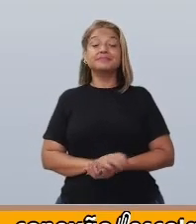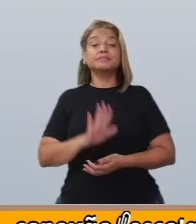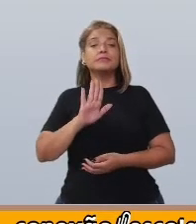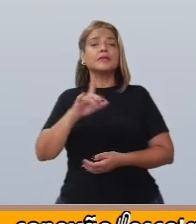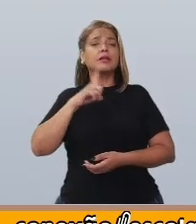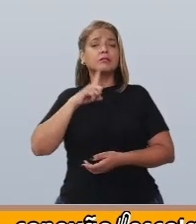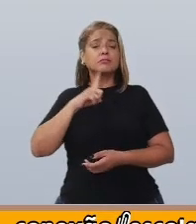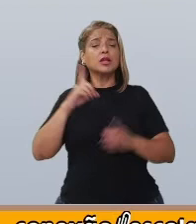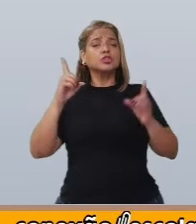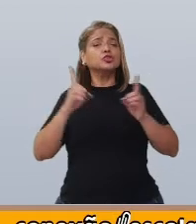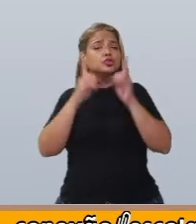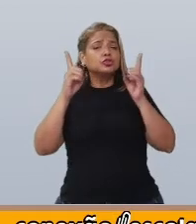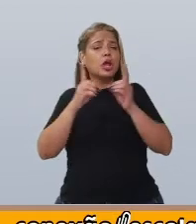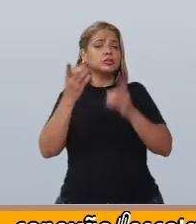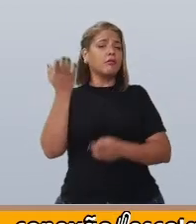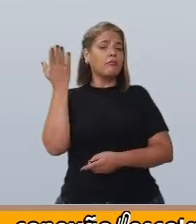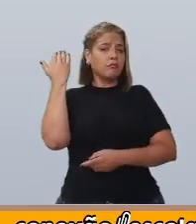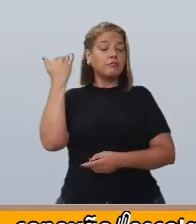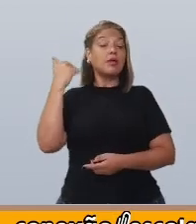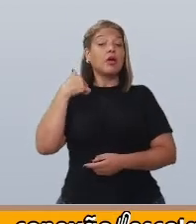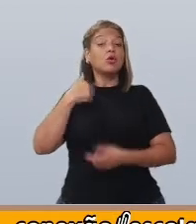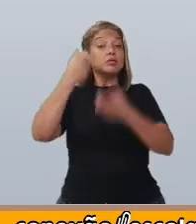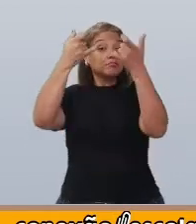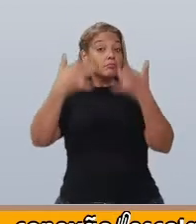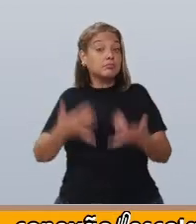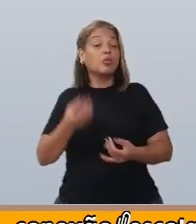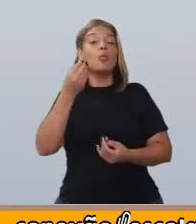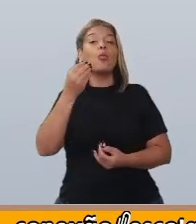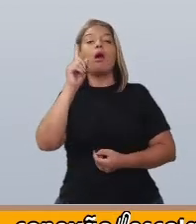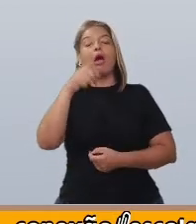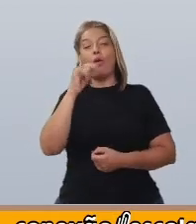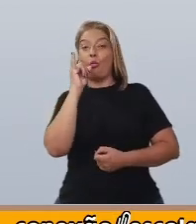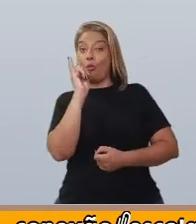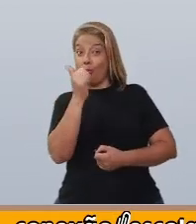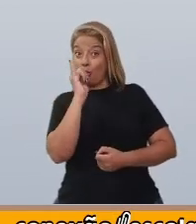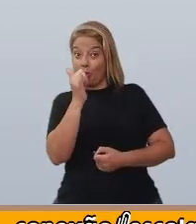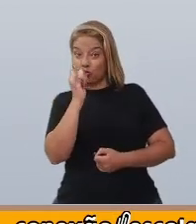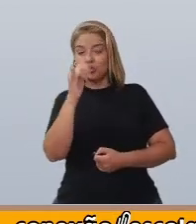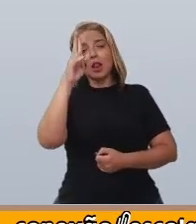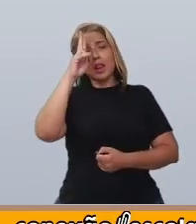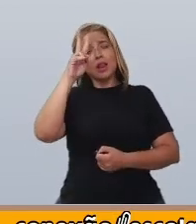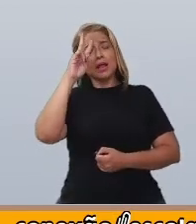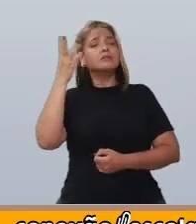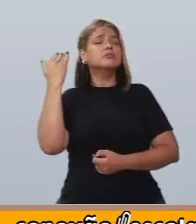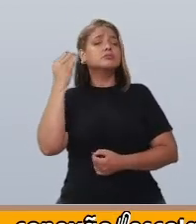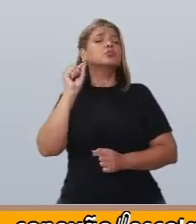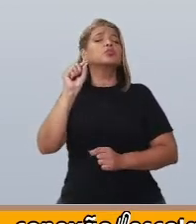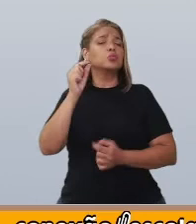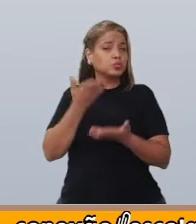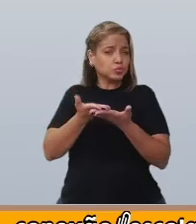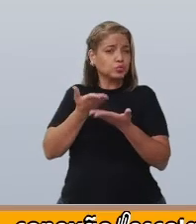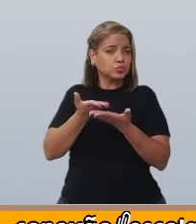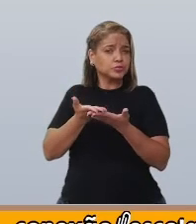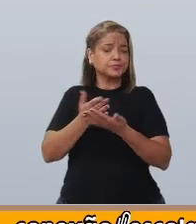Na sequência didática anterior, abordamos sobre o conto. Você lembra o que estudamos?